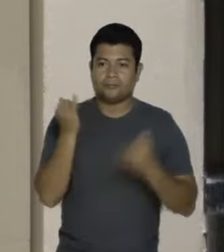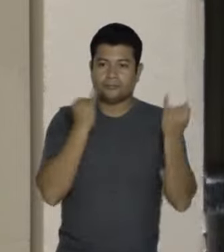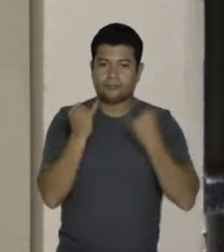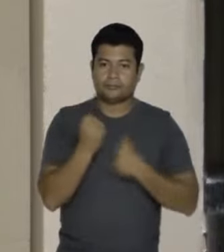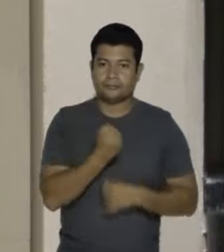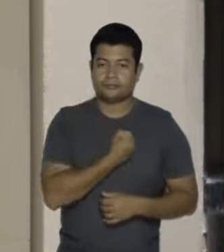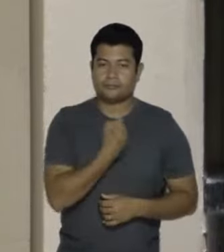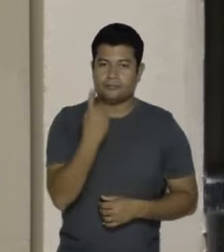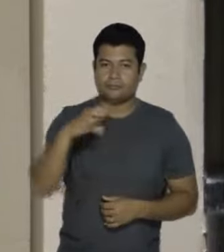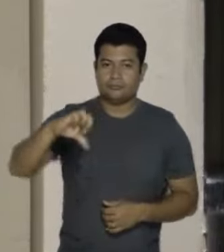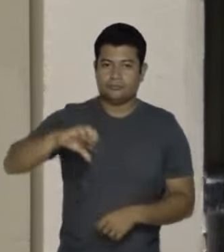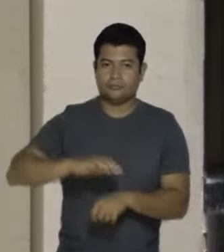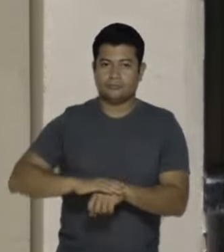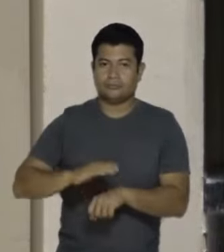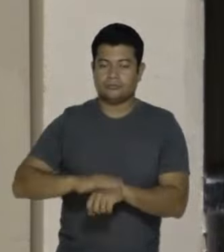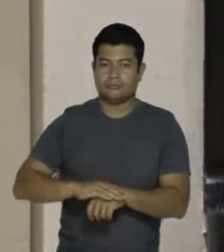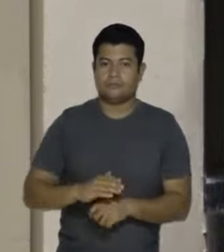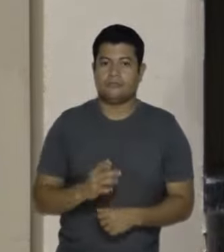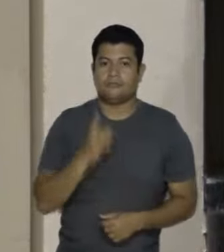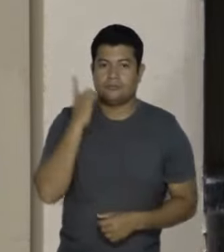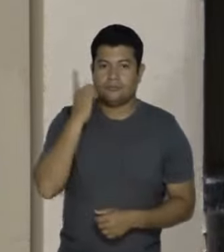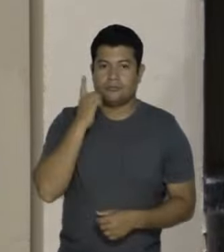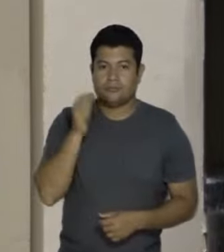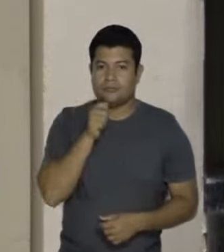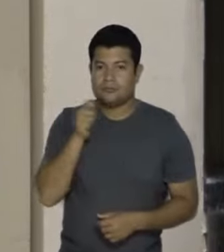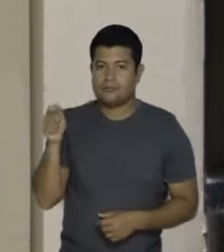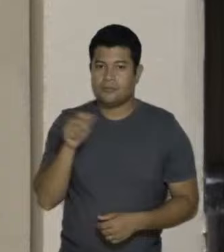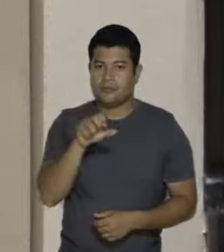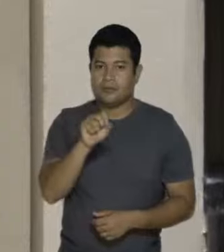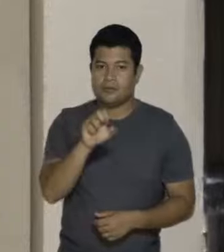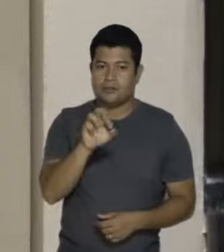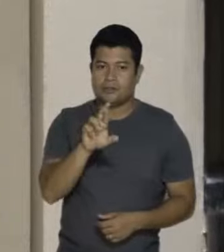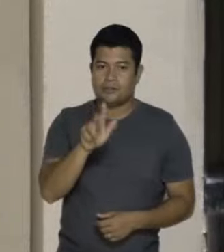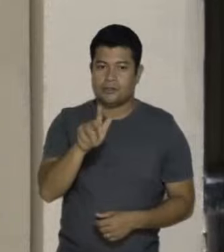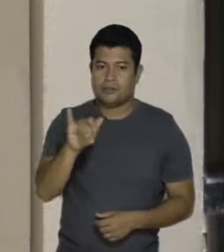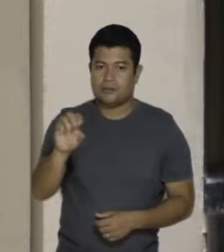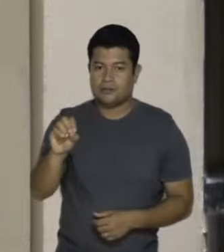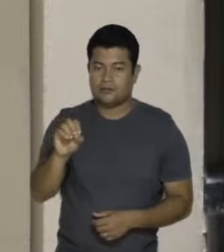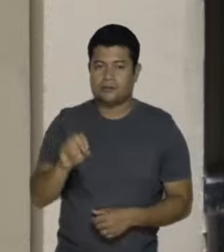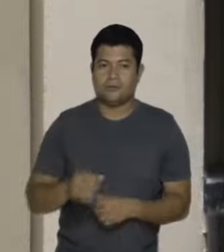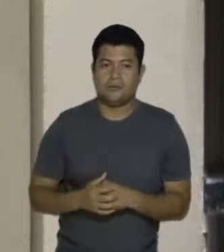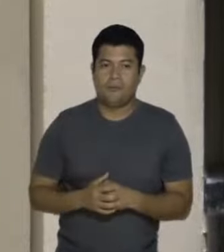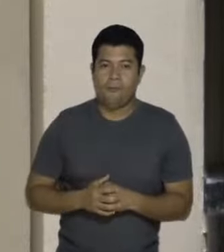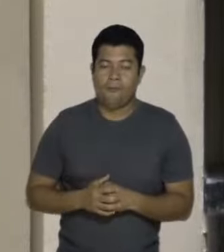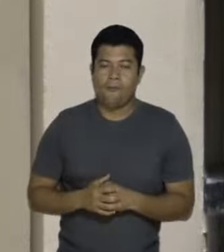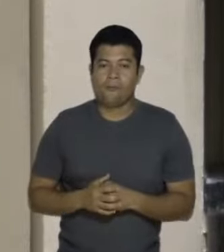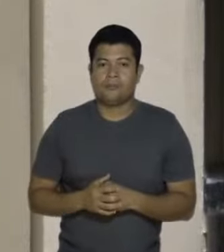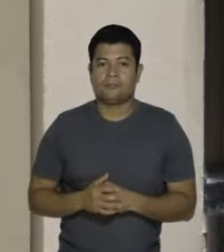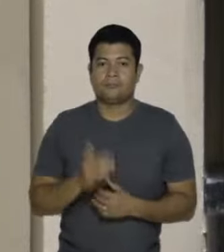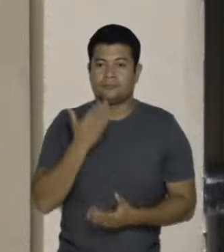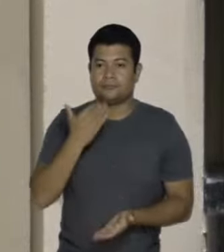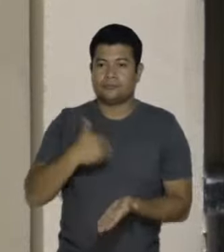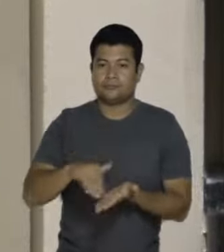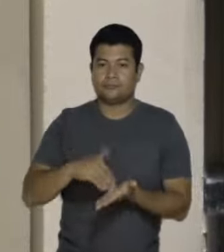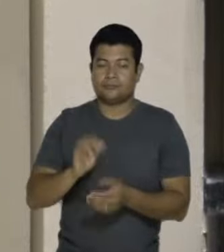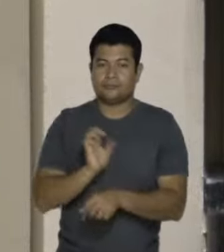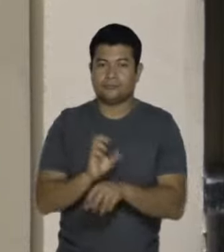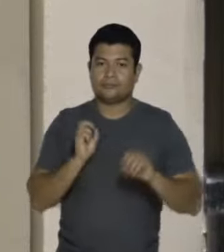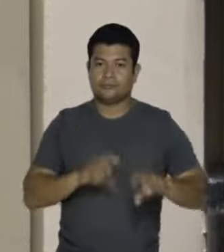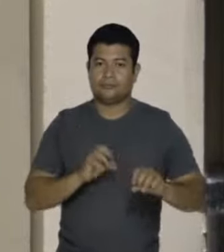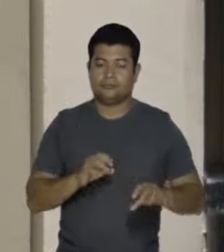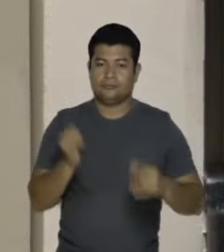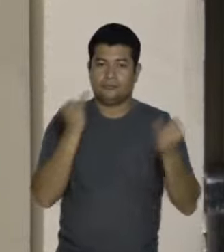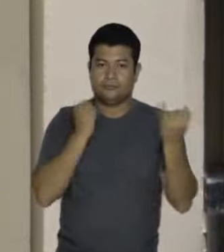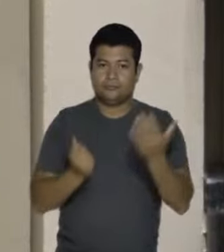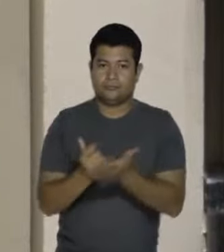19 2023 a autoria Deputado repórter Sérgio Guimarães solicitando ao secretário de Estado da Educação informações acerca das